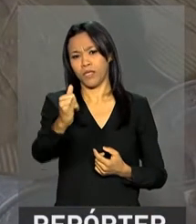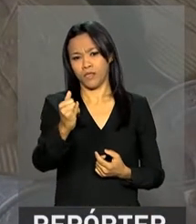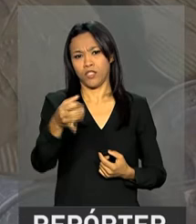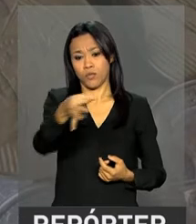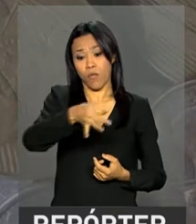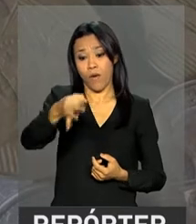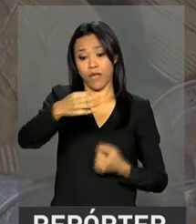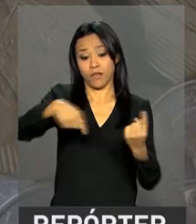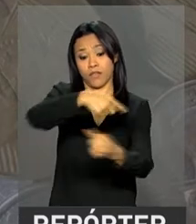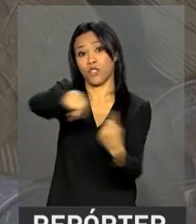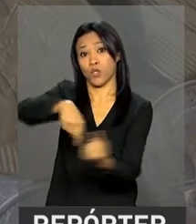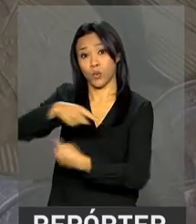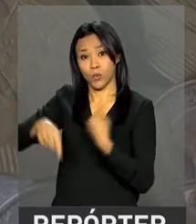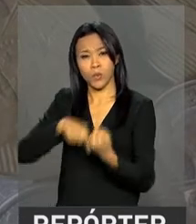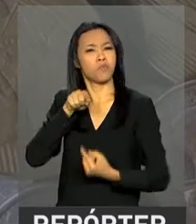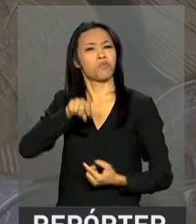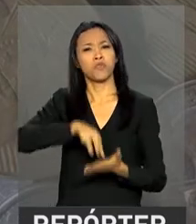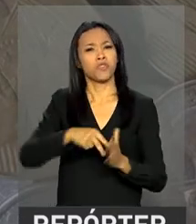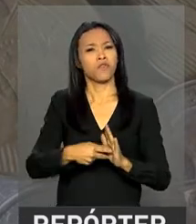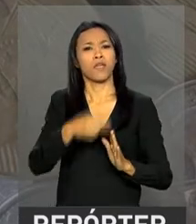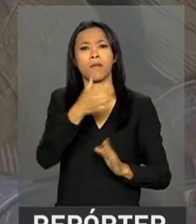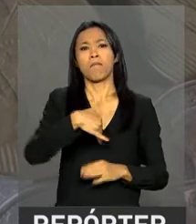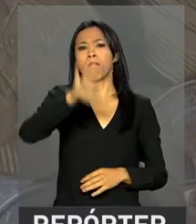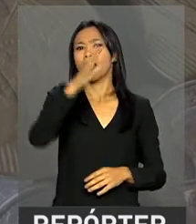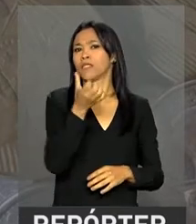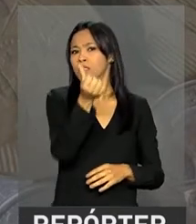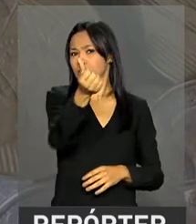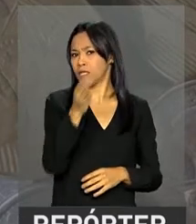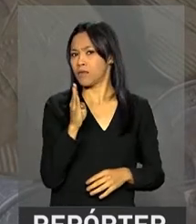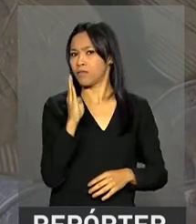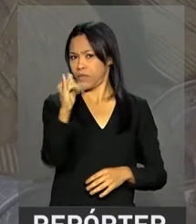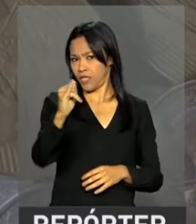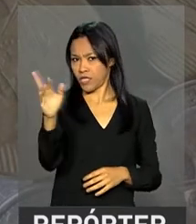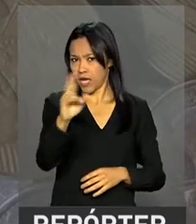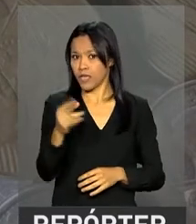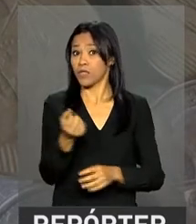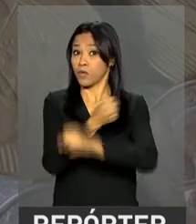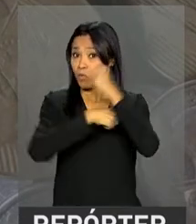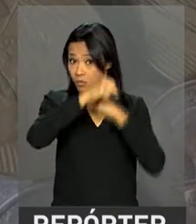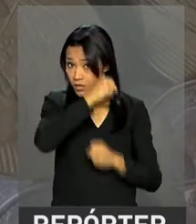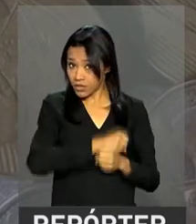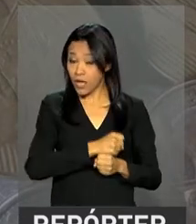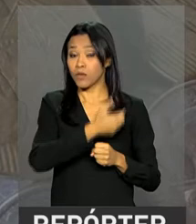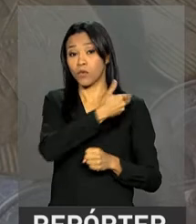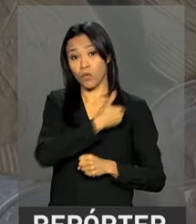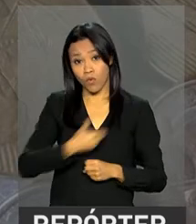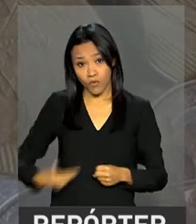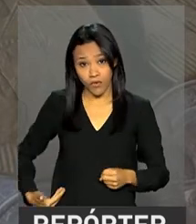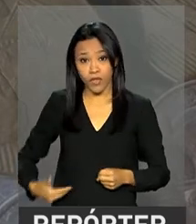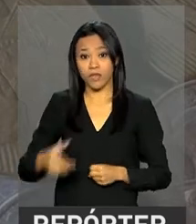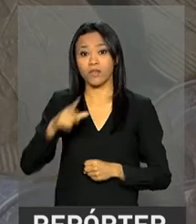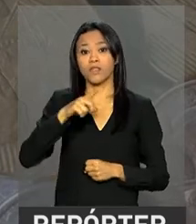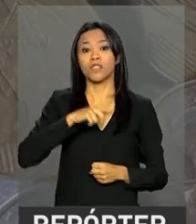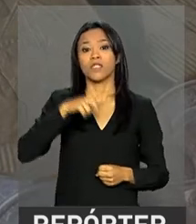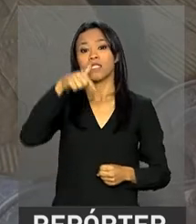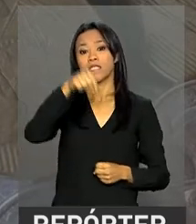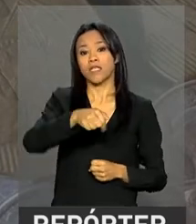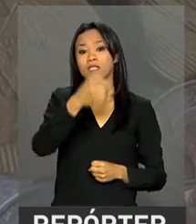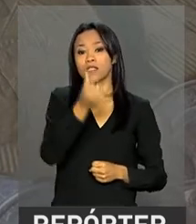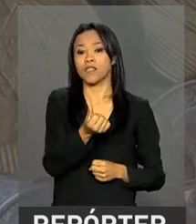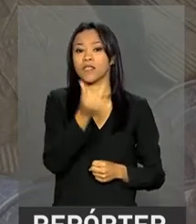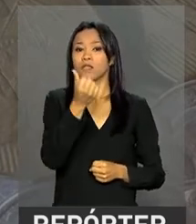país. Esse montante corresponde a mais de 6 bilhões de reais. No ano passado, o governo disponibilizou